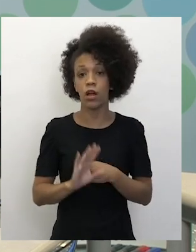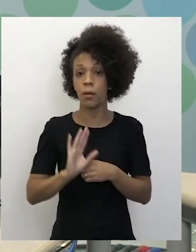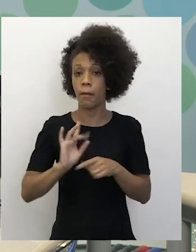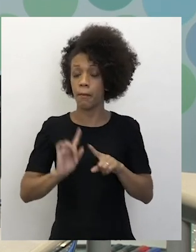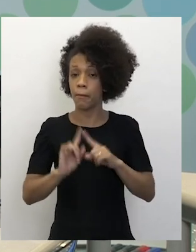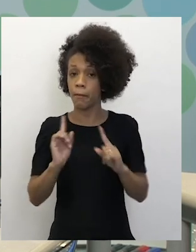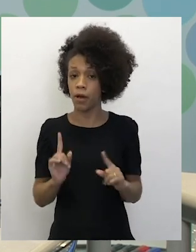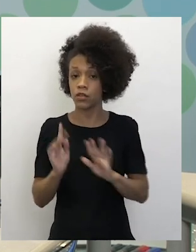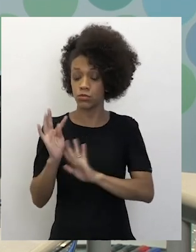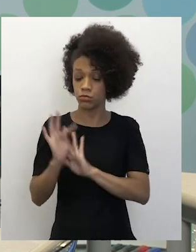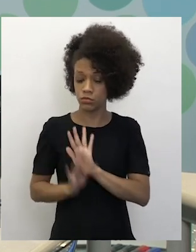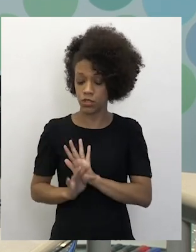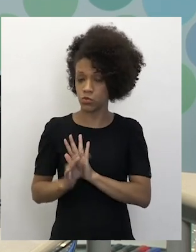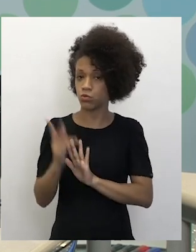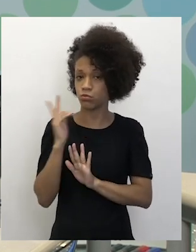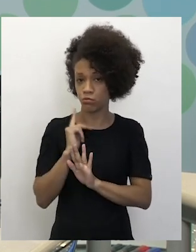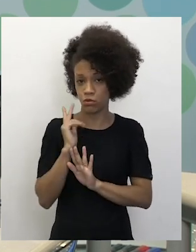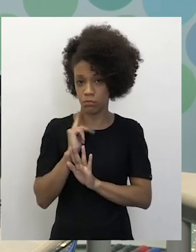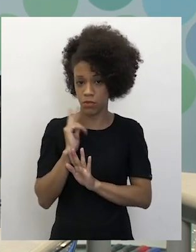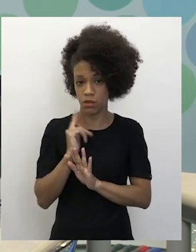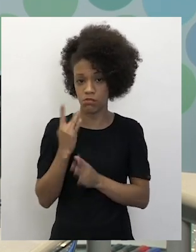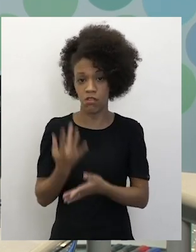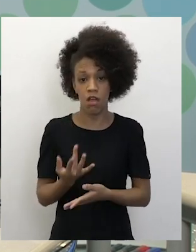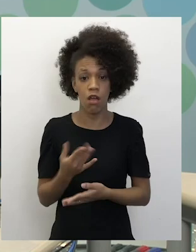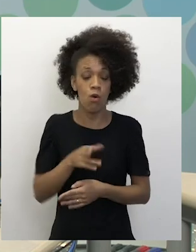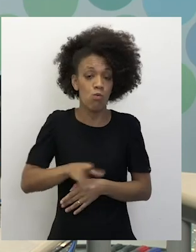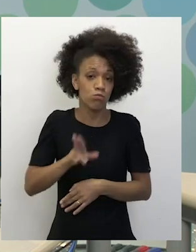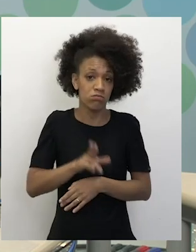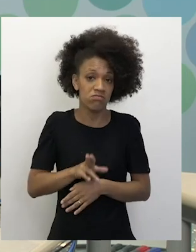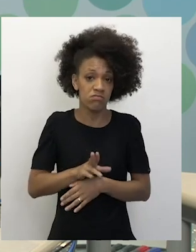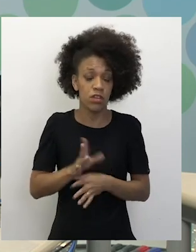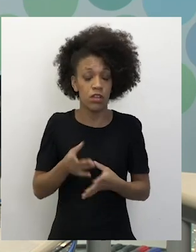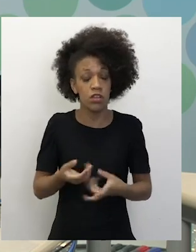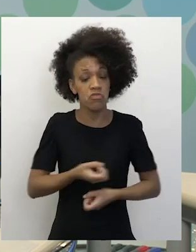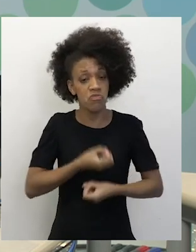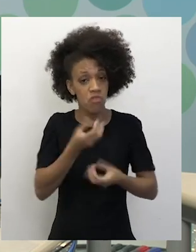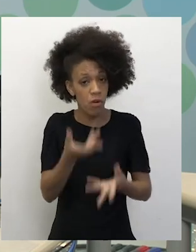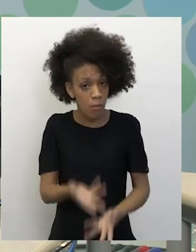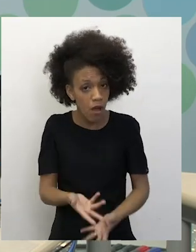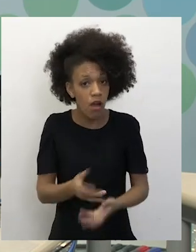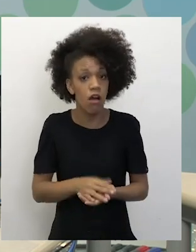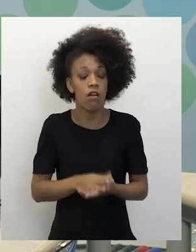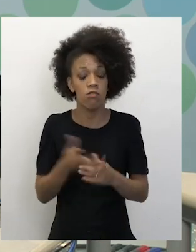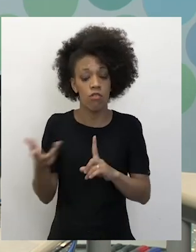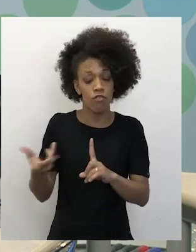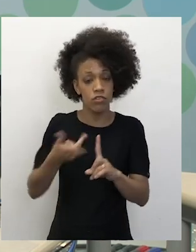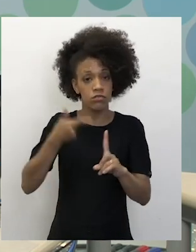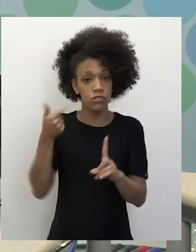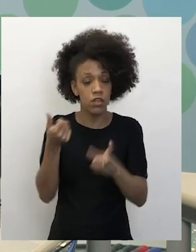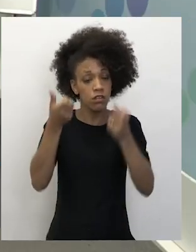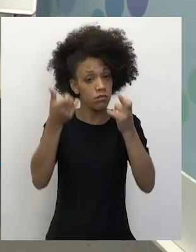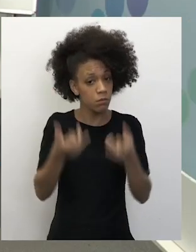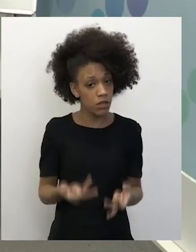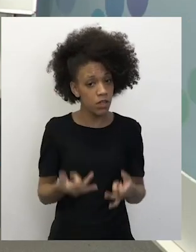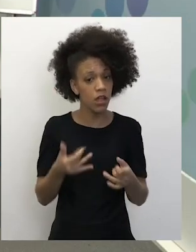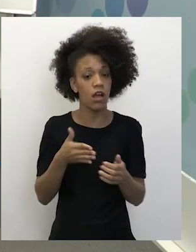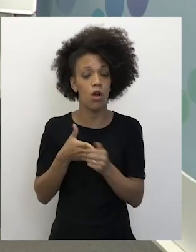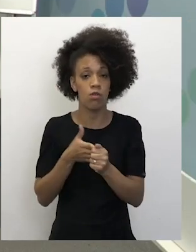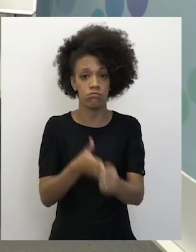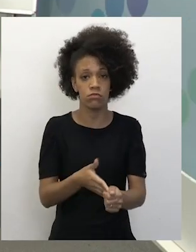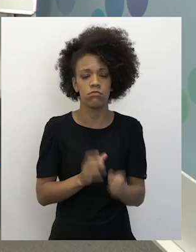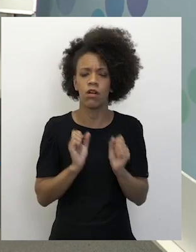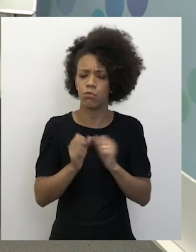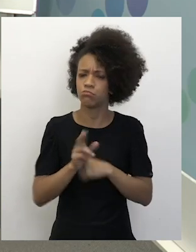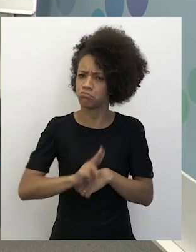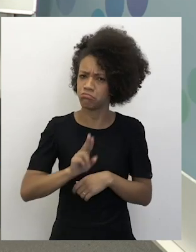literários são textos com função utilitária pois servem servem para informar convencer ele explicar ordenado eu